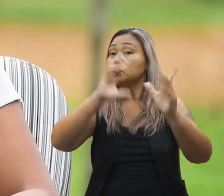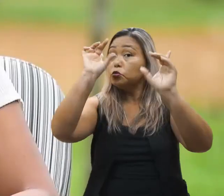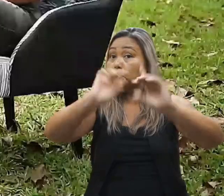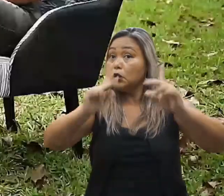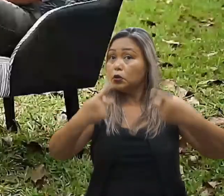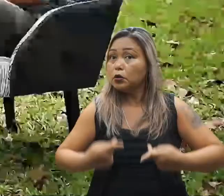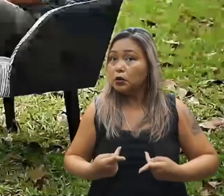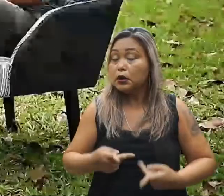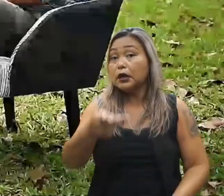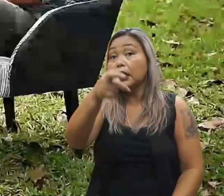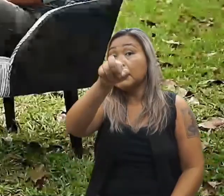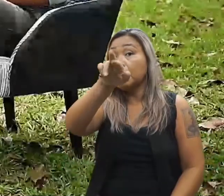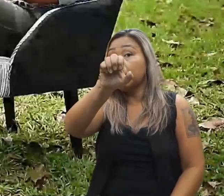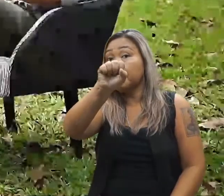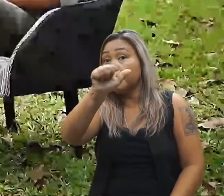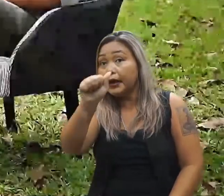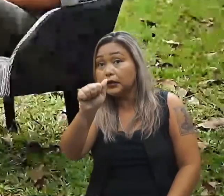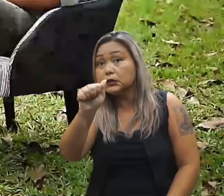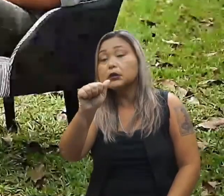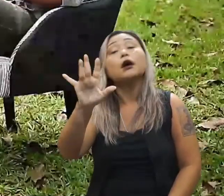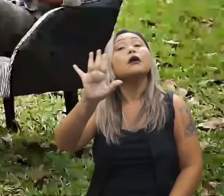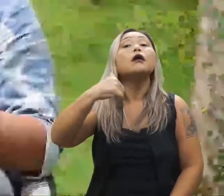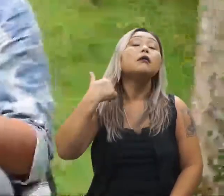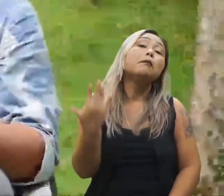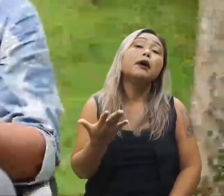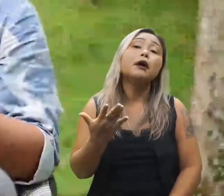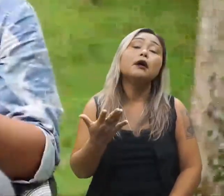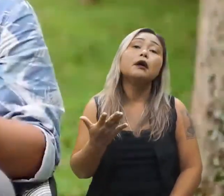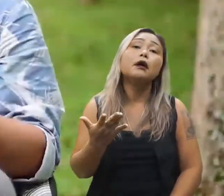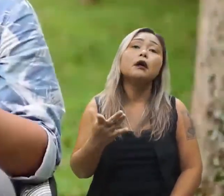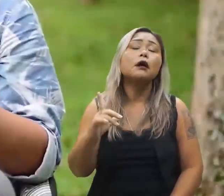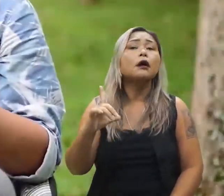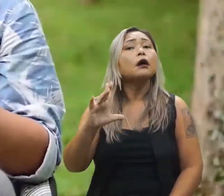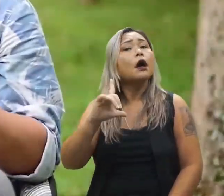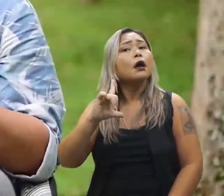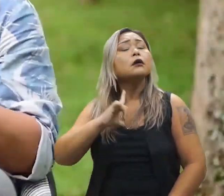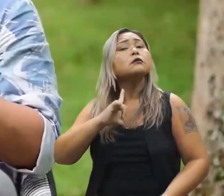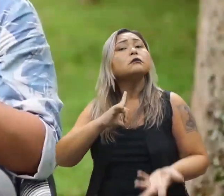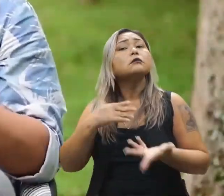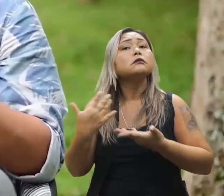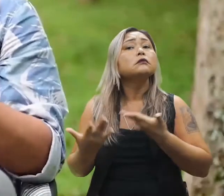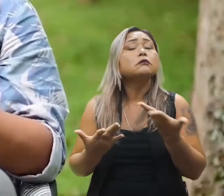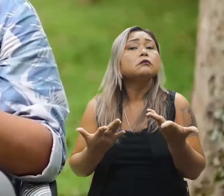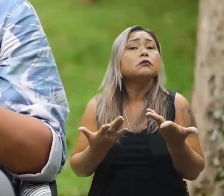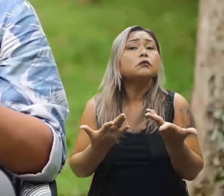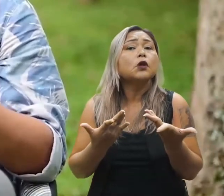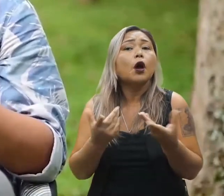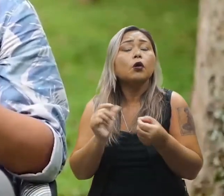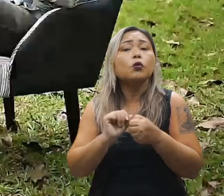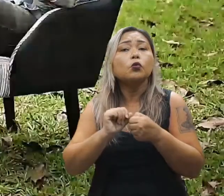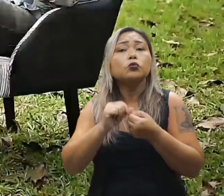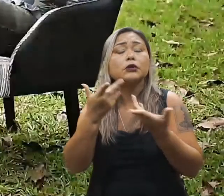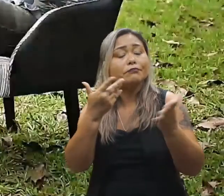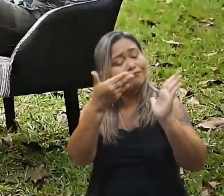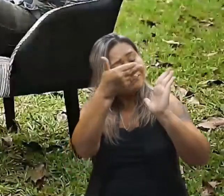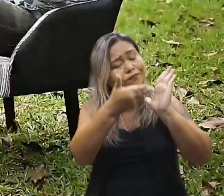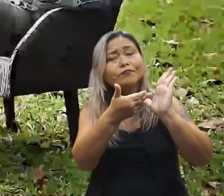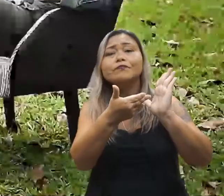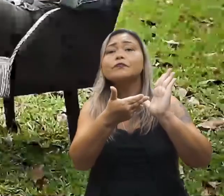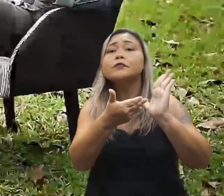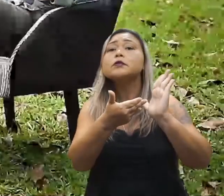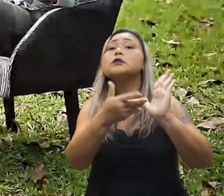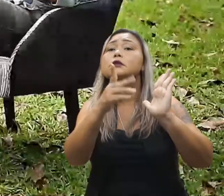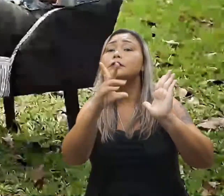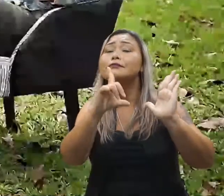persa, mas enfim, ela tenta estabelecer um mínimo irredutível de direitos